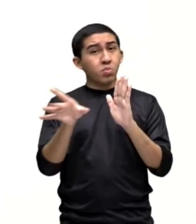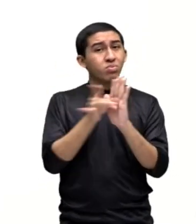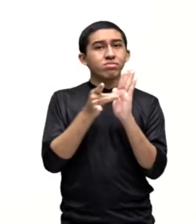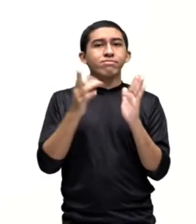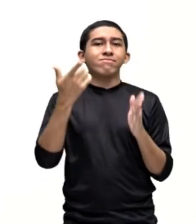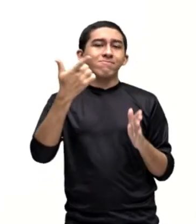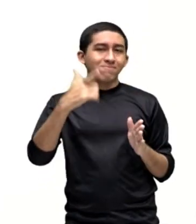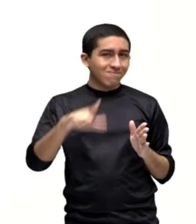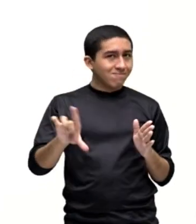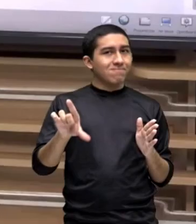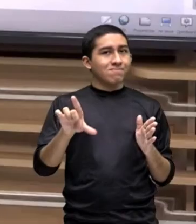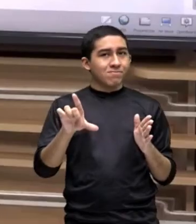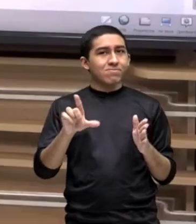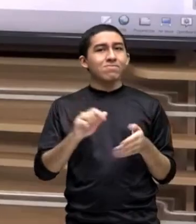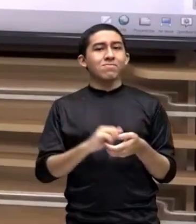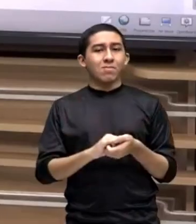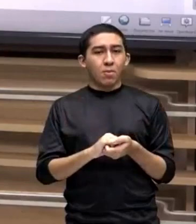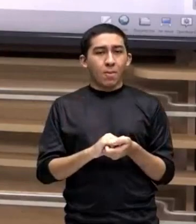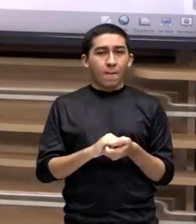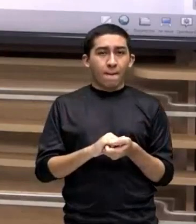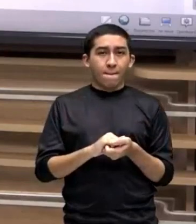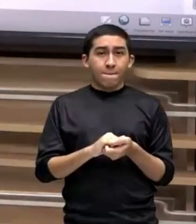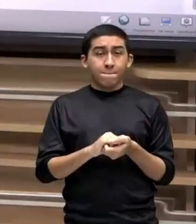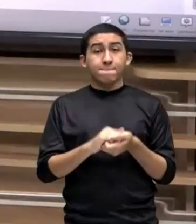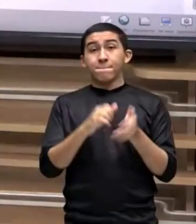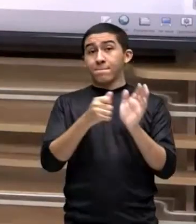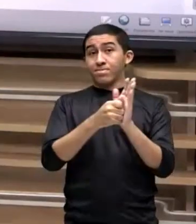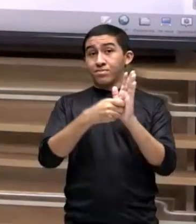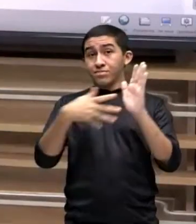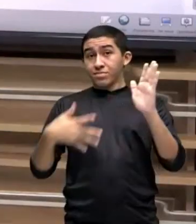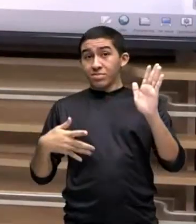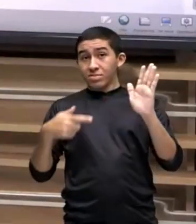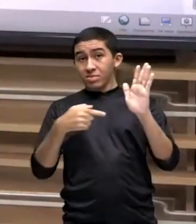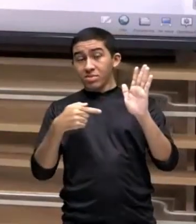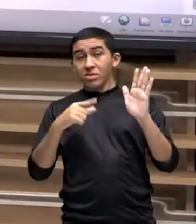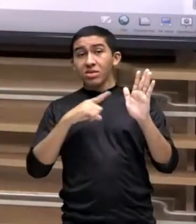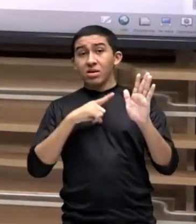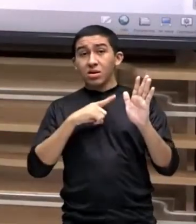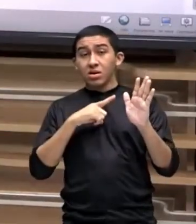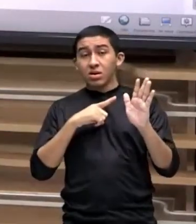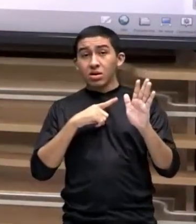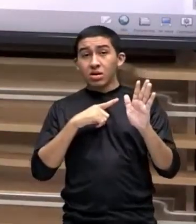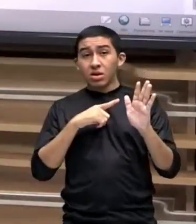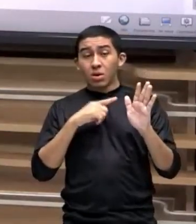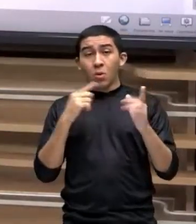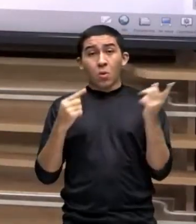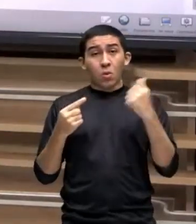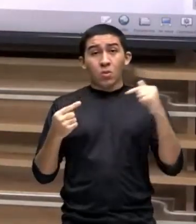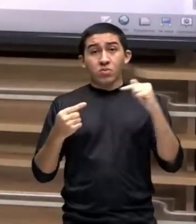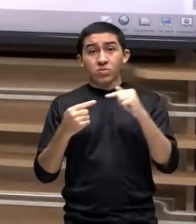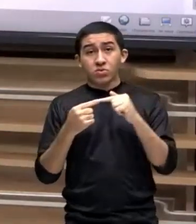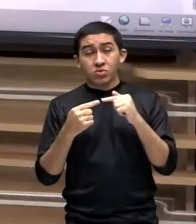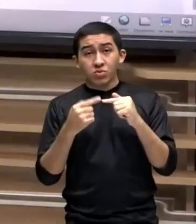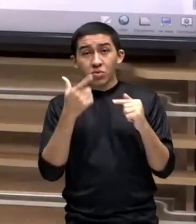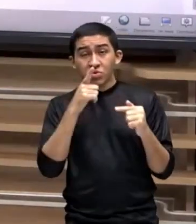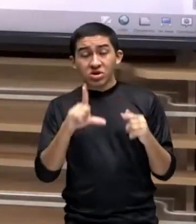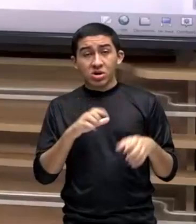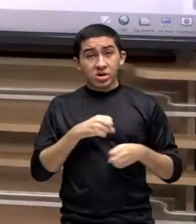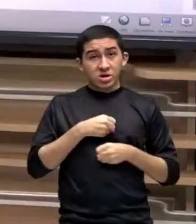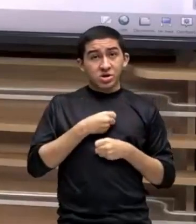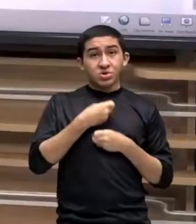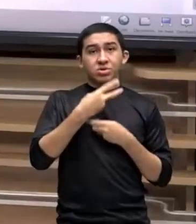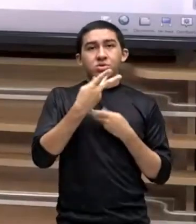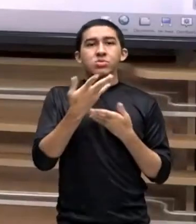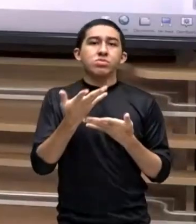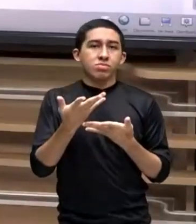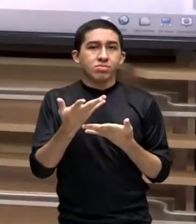novo, gente, voltem aqui comigo. Figuras de linguagem existem para quê? Para que a gente tenha expressividade.